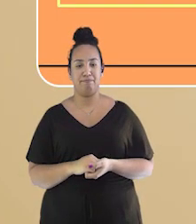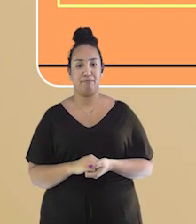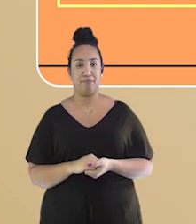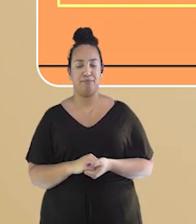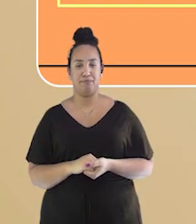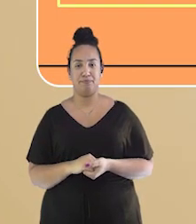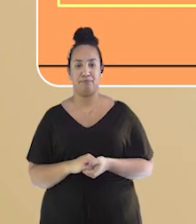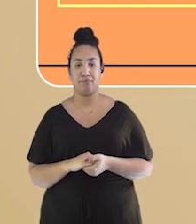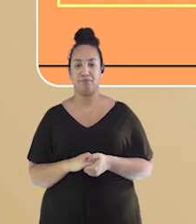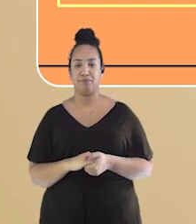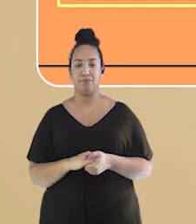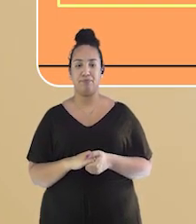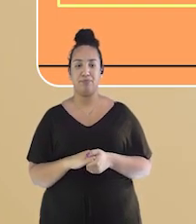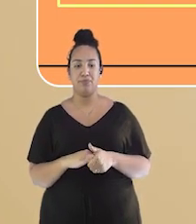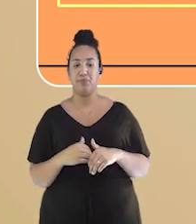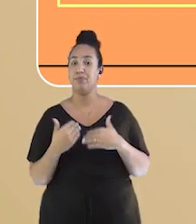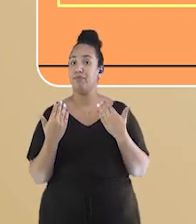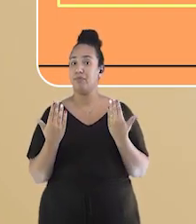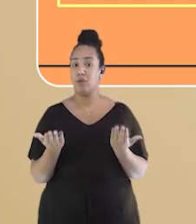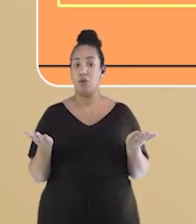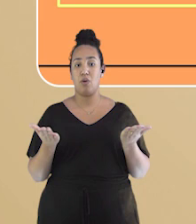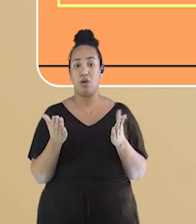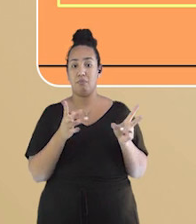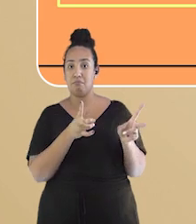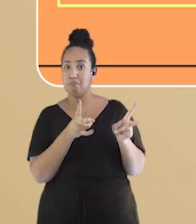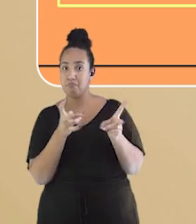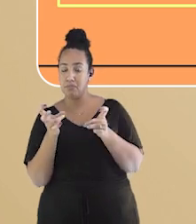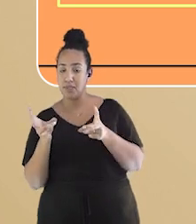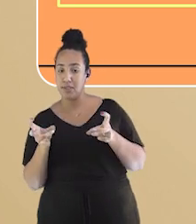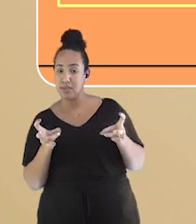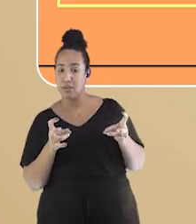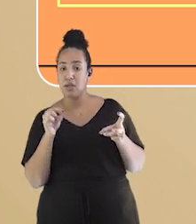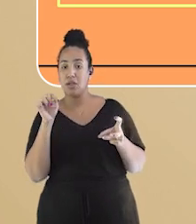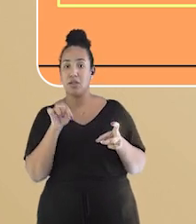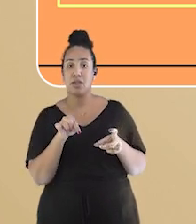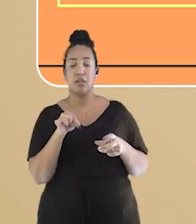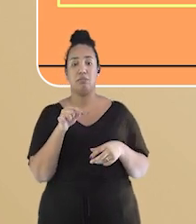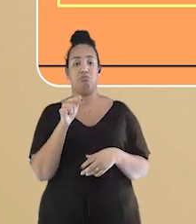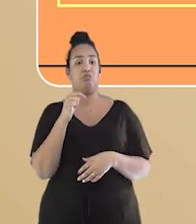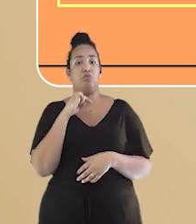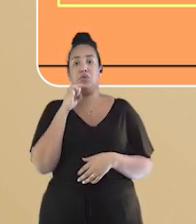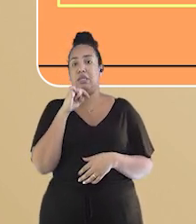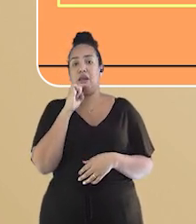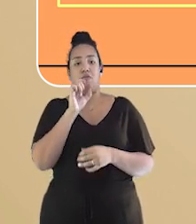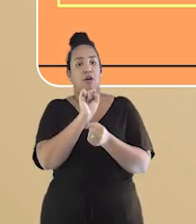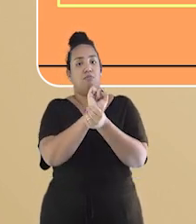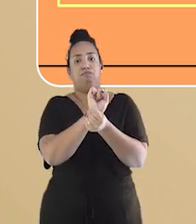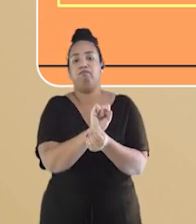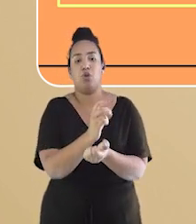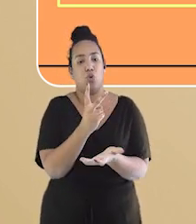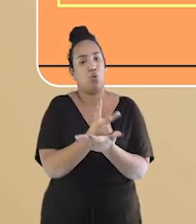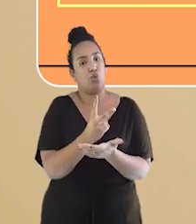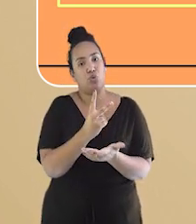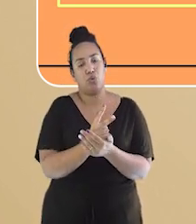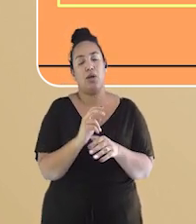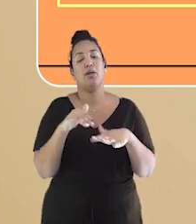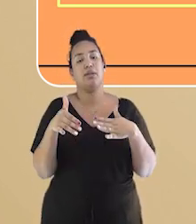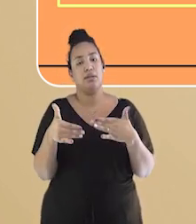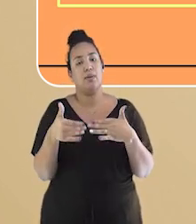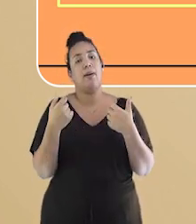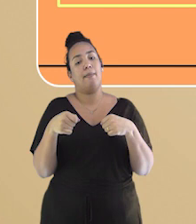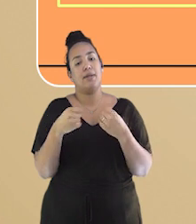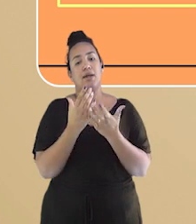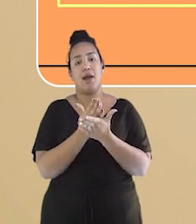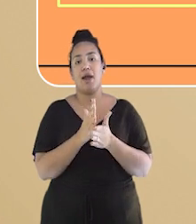Percebemos aqui que ao passar dos anos, a elite não conseguiu mais segurar a escravidão e aos poucos ela foi caindo.